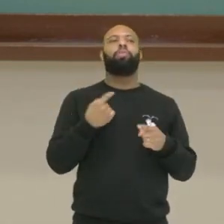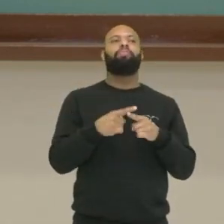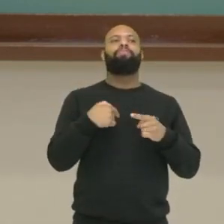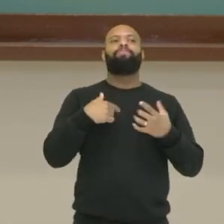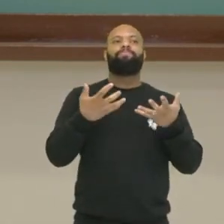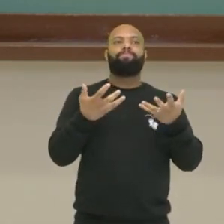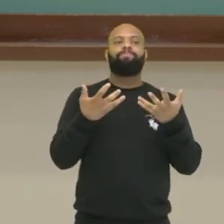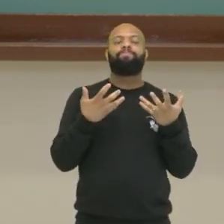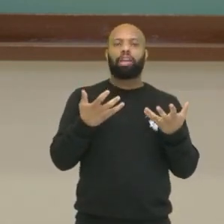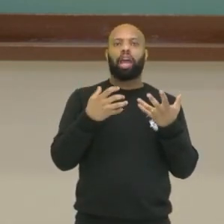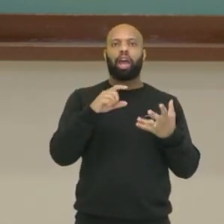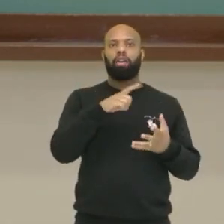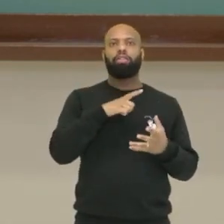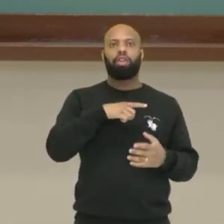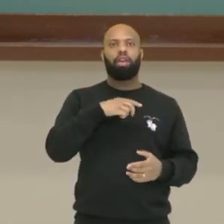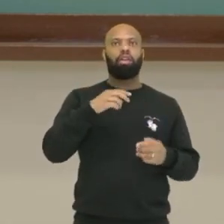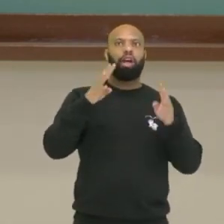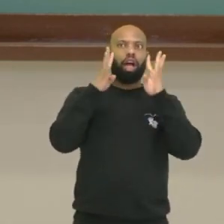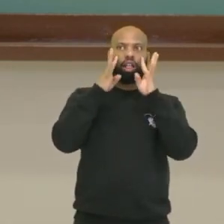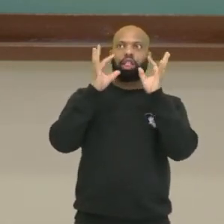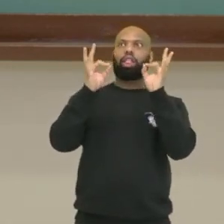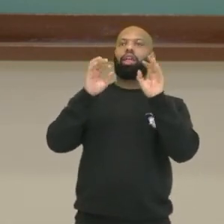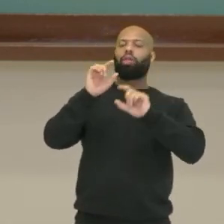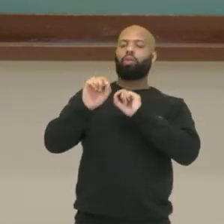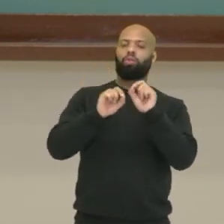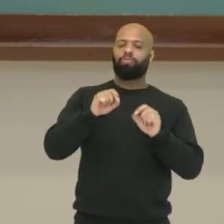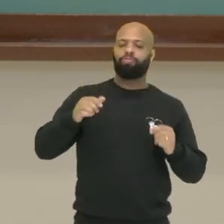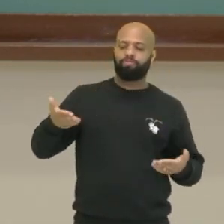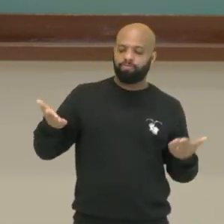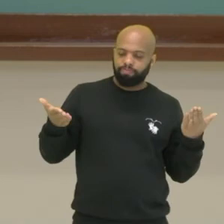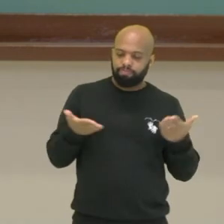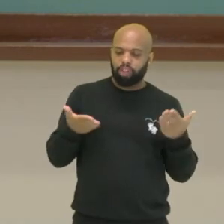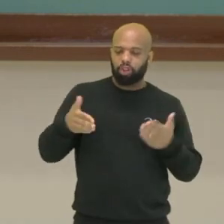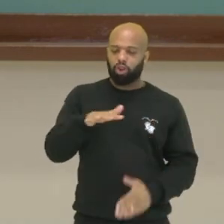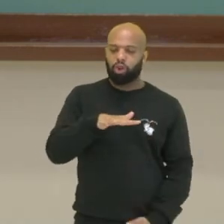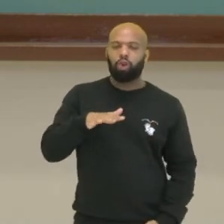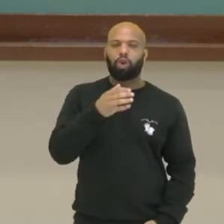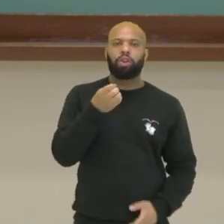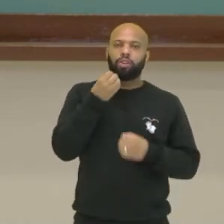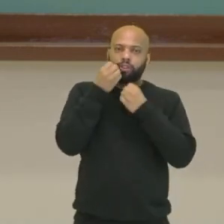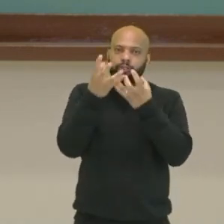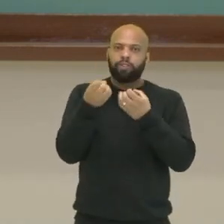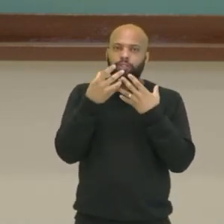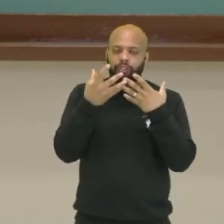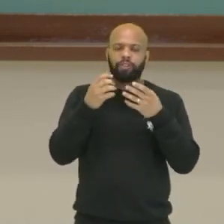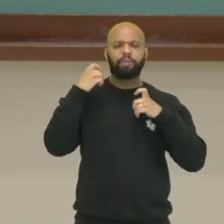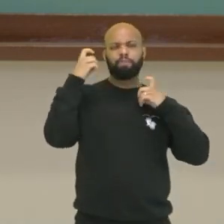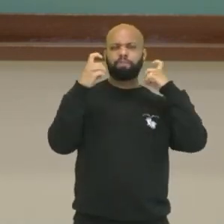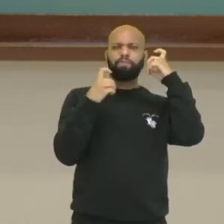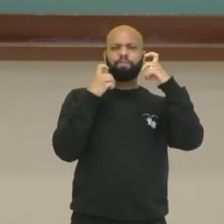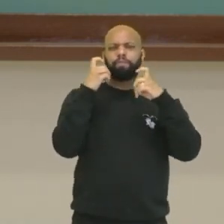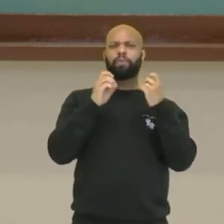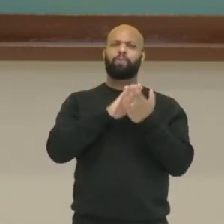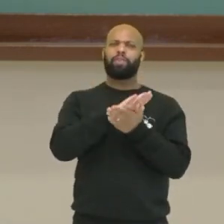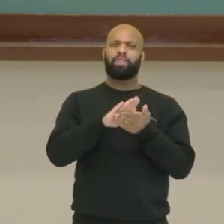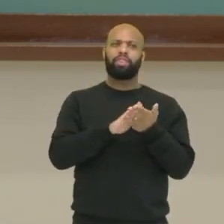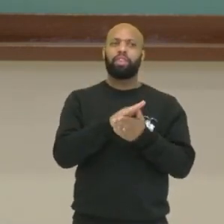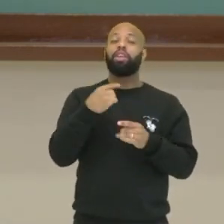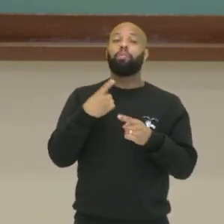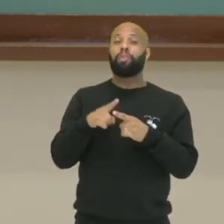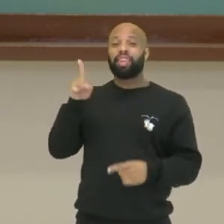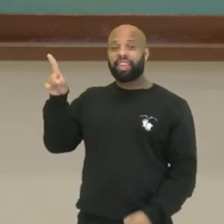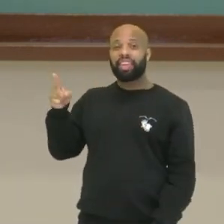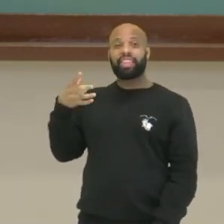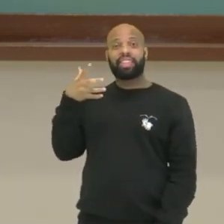quero estar atento, eu quero estar atualizado das notícias. Não se preocupe, o podcast